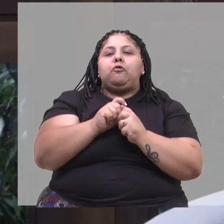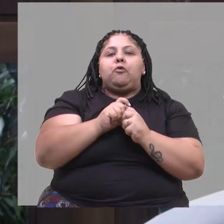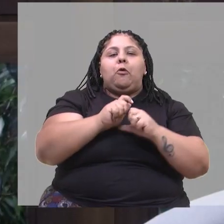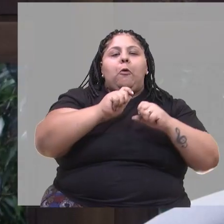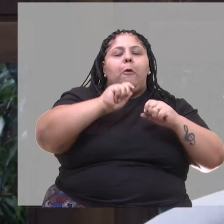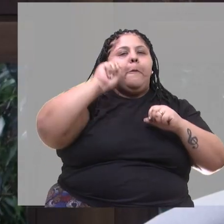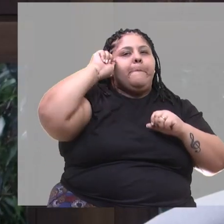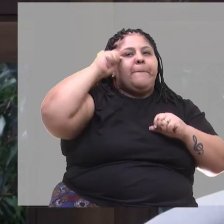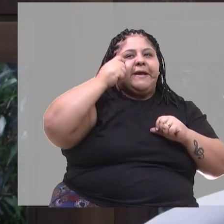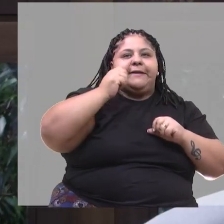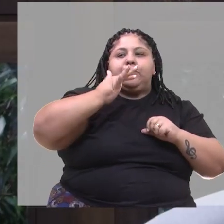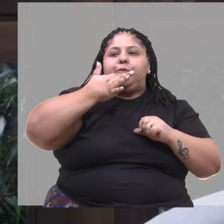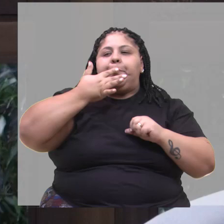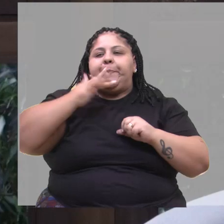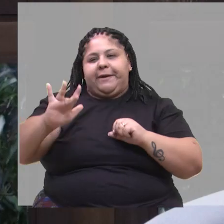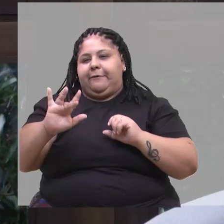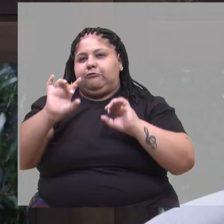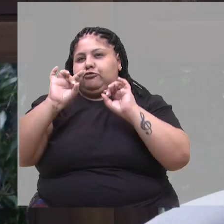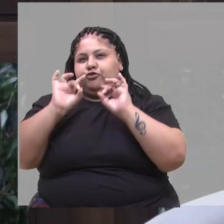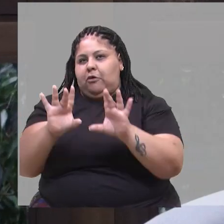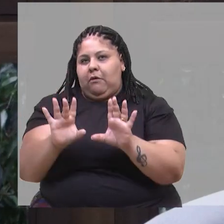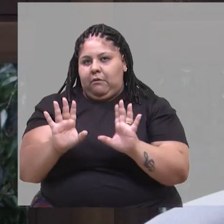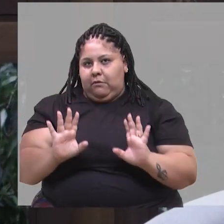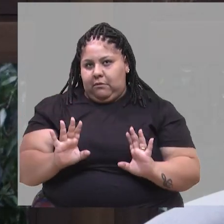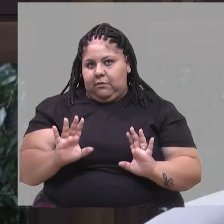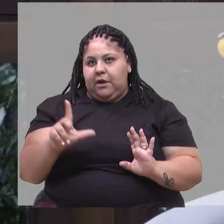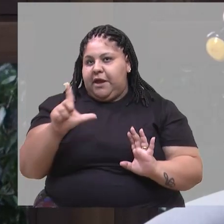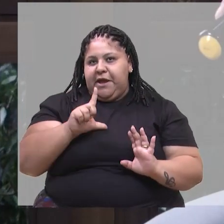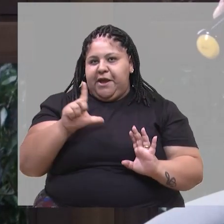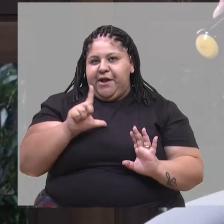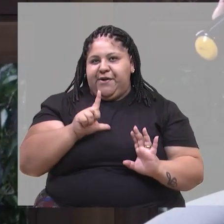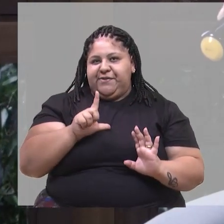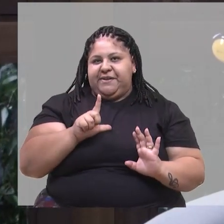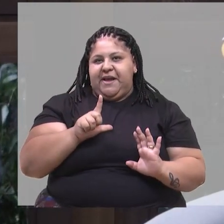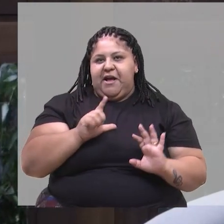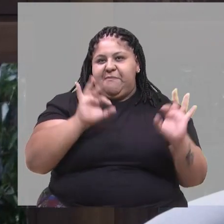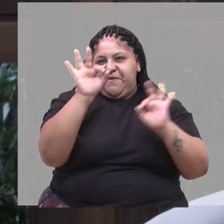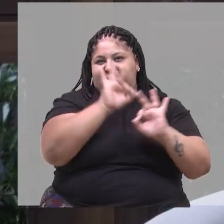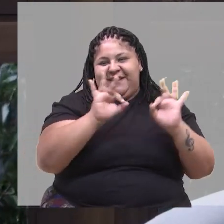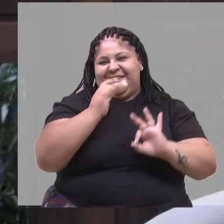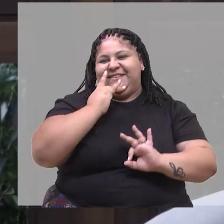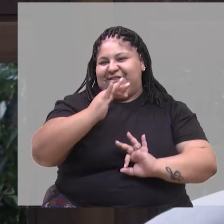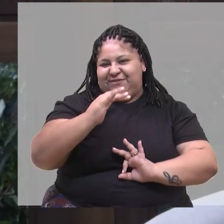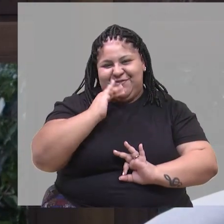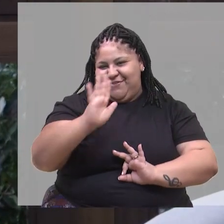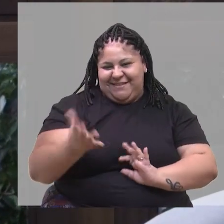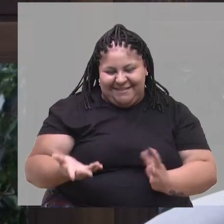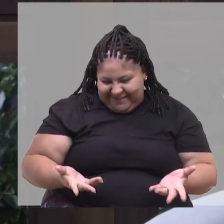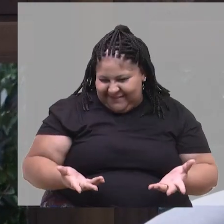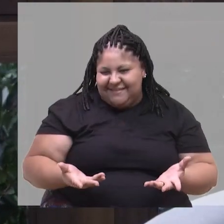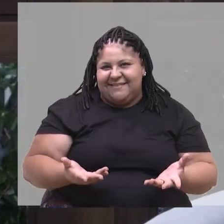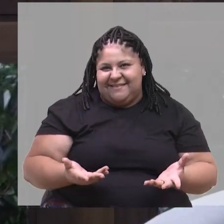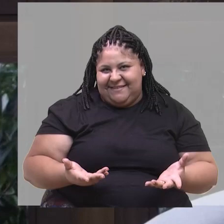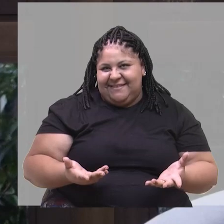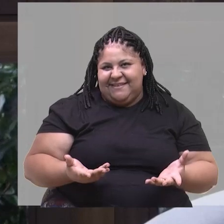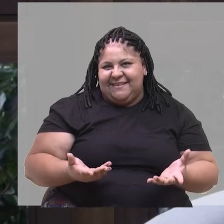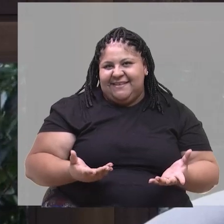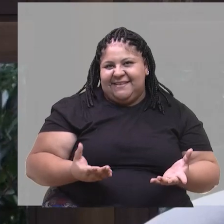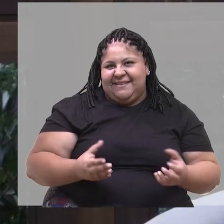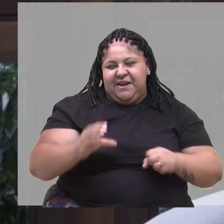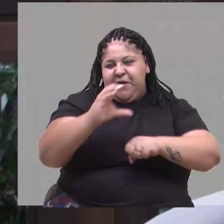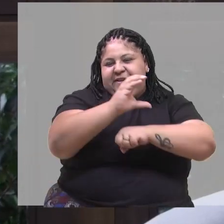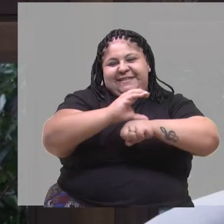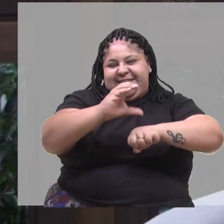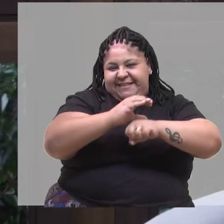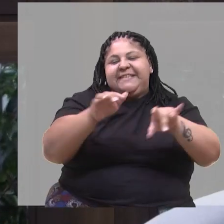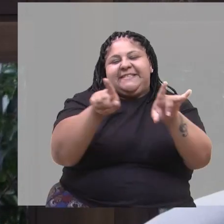uma pessoa que escolhe a arte para existir no mundo, né, eu digo que eu tenho a minha própria paleta. E é assim que eu enxergo também. Os tons de cinza, para mim,